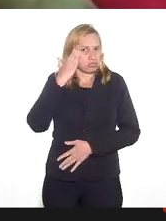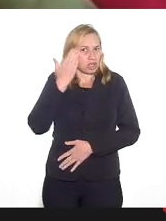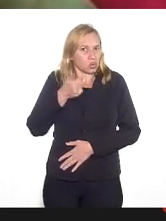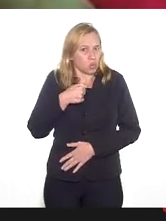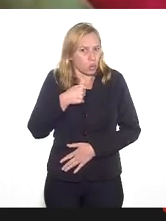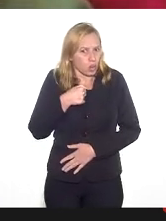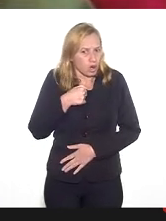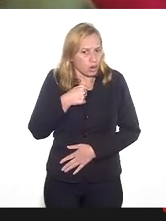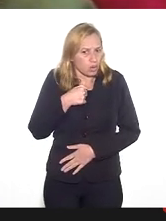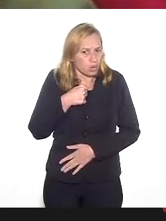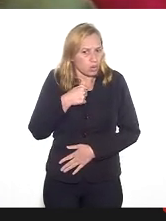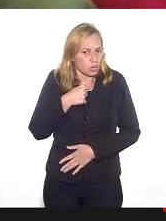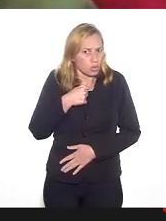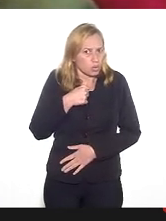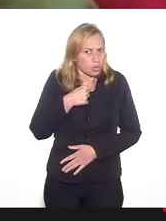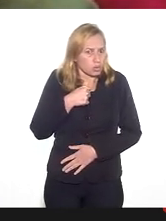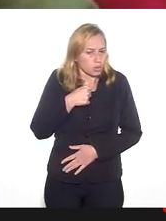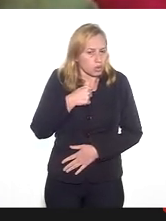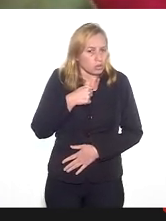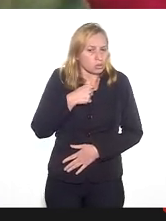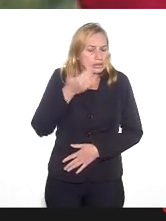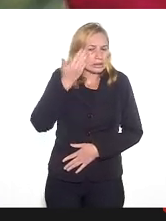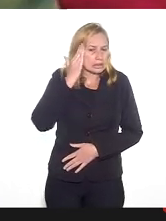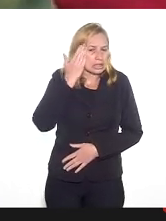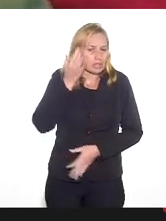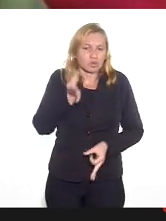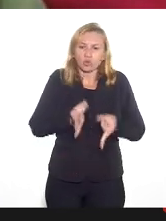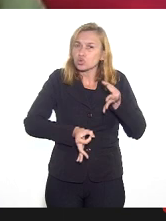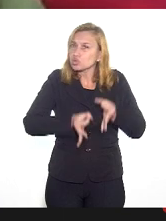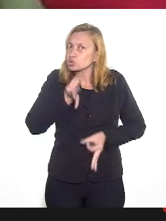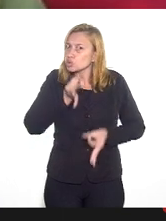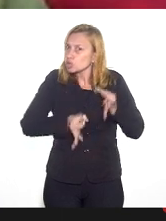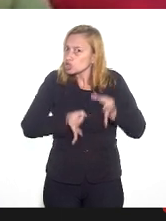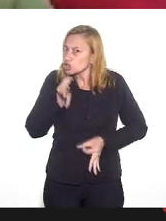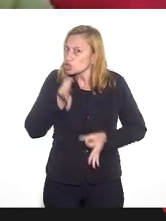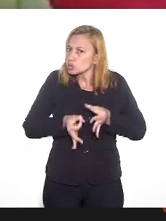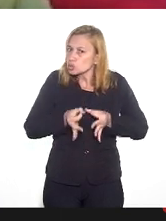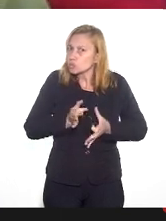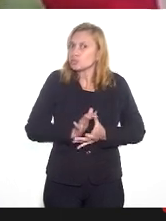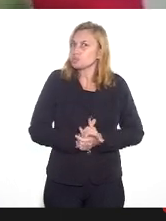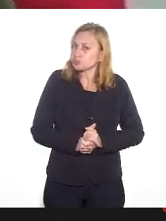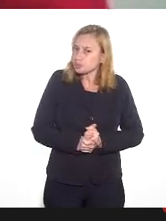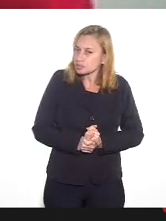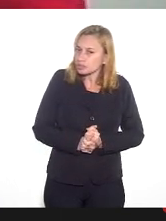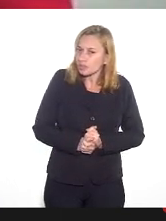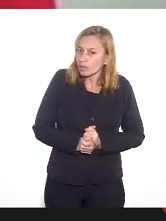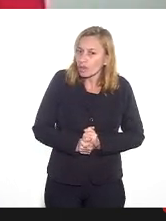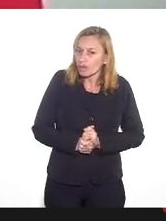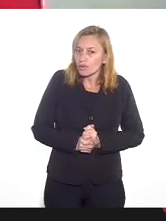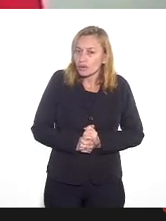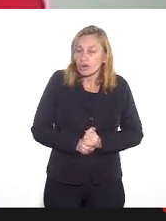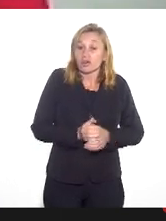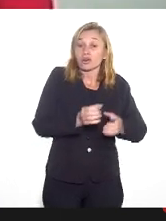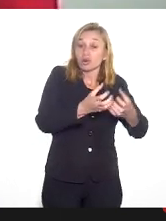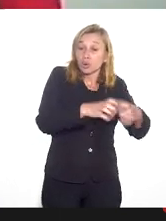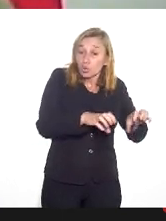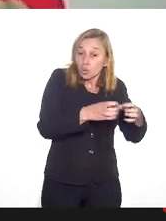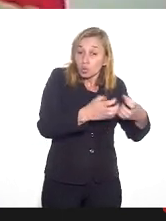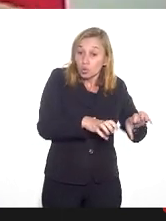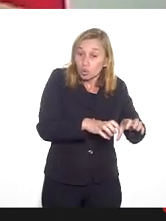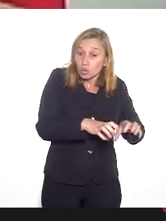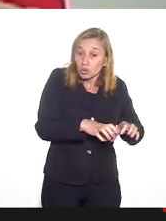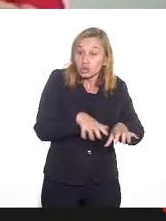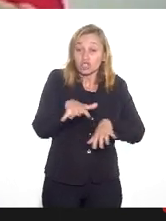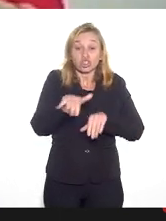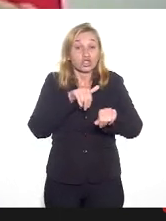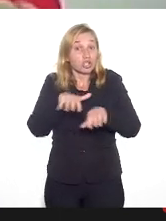há até um entendimento jurídico formado, né, que vamos fazer concursos e vamos proceder